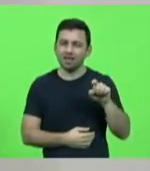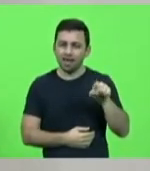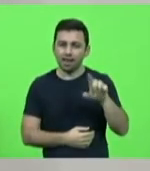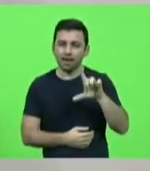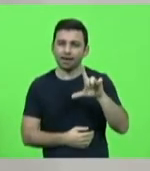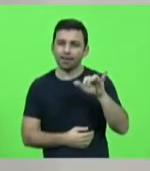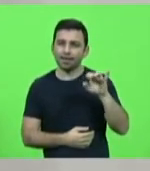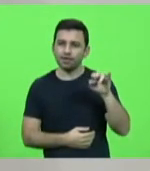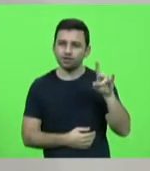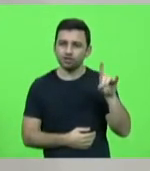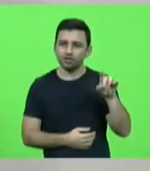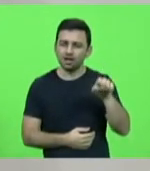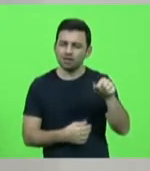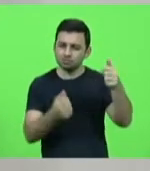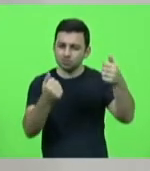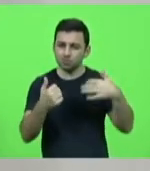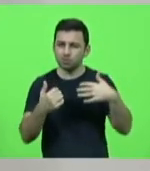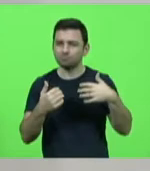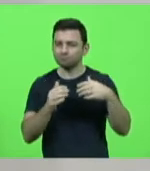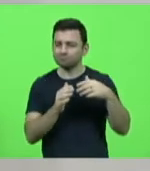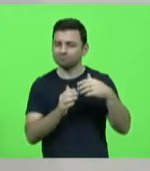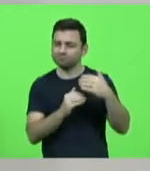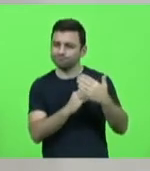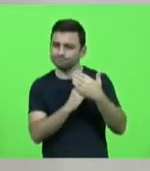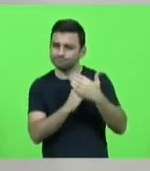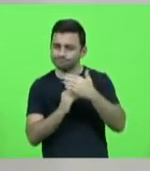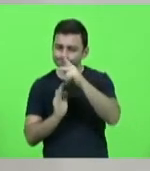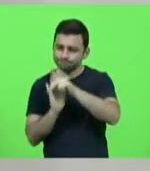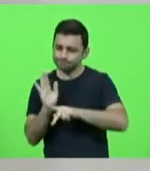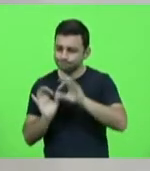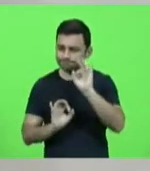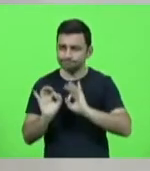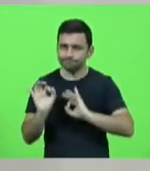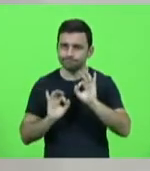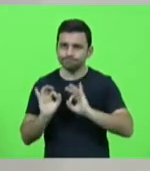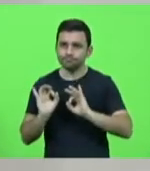ajudou na formulação desse projeto de lei. Eu me comprometi que